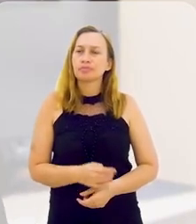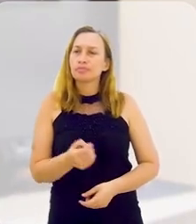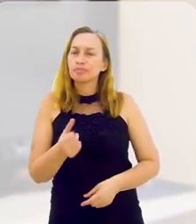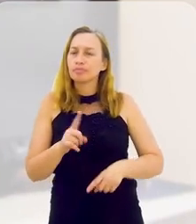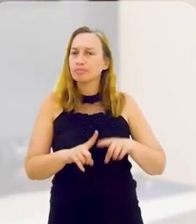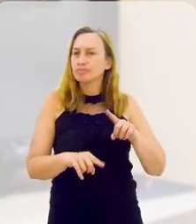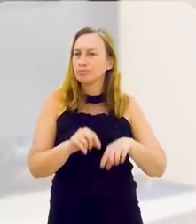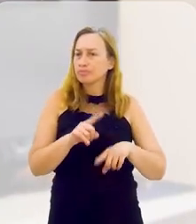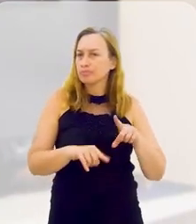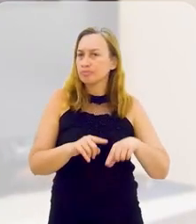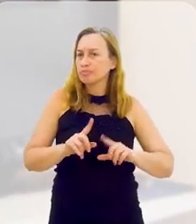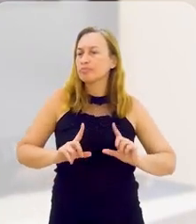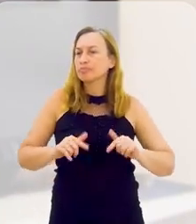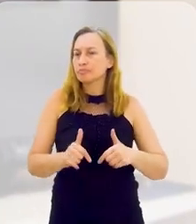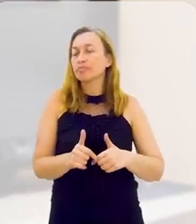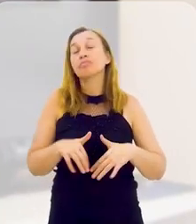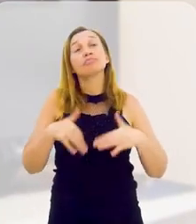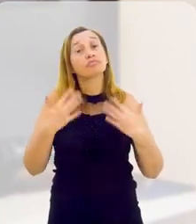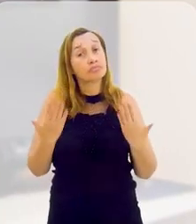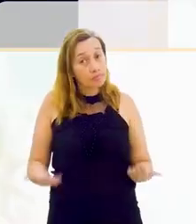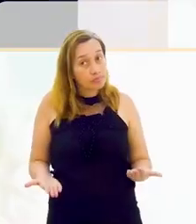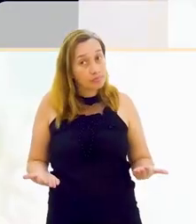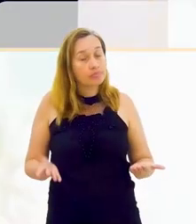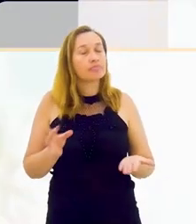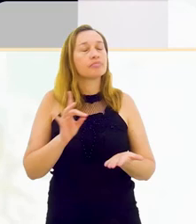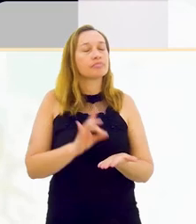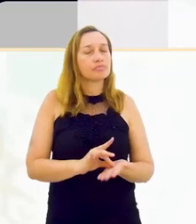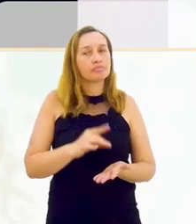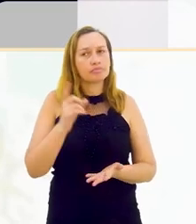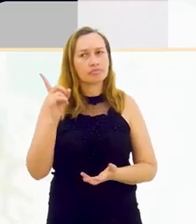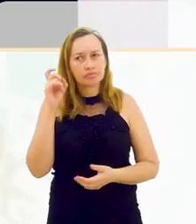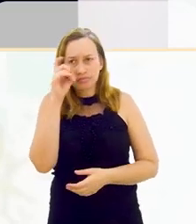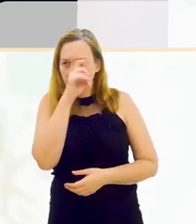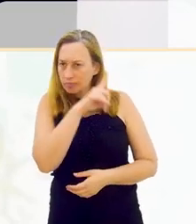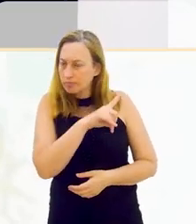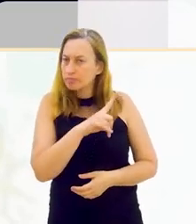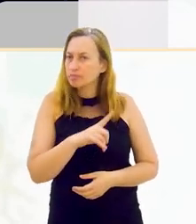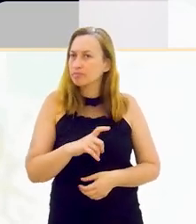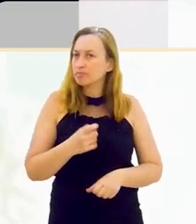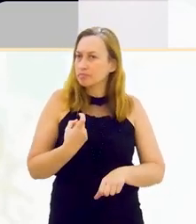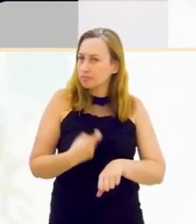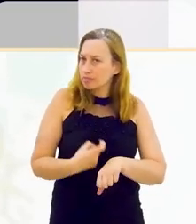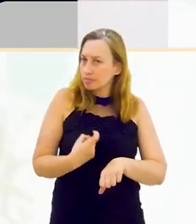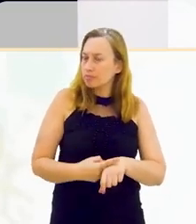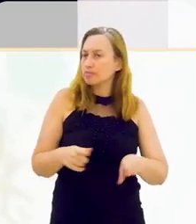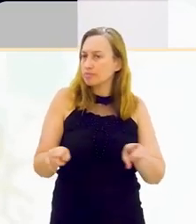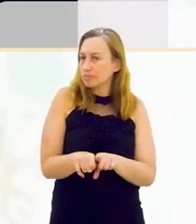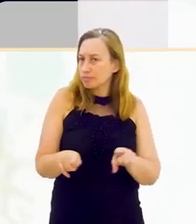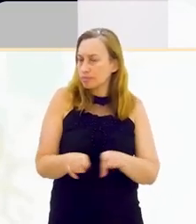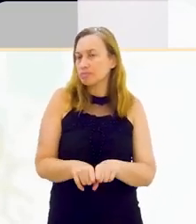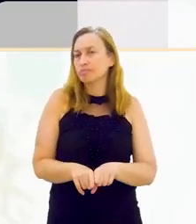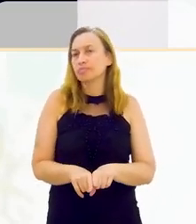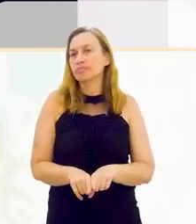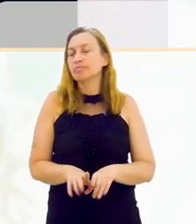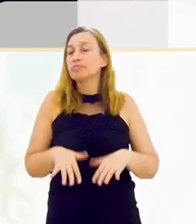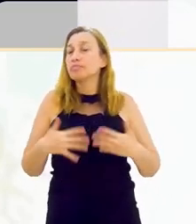poucas ferramentas para lidar com isso. Então, é uma realidade muito dura e que endurece também. Então,